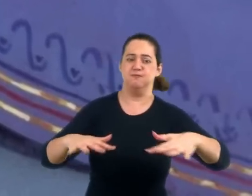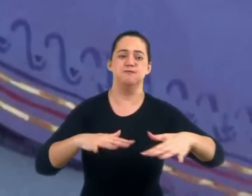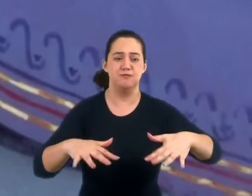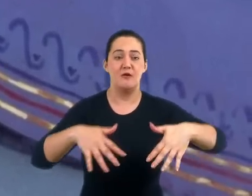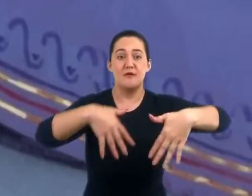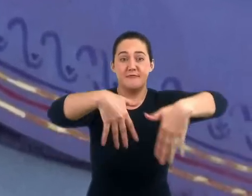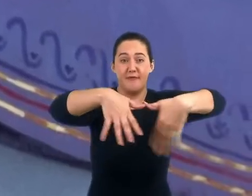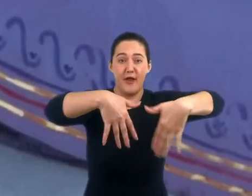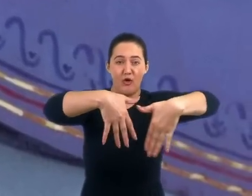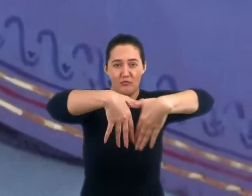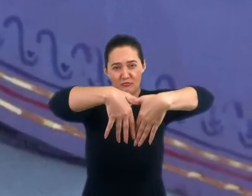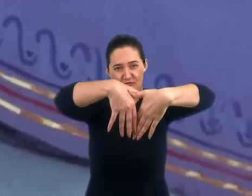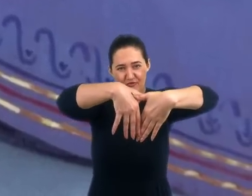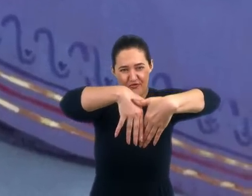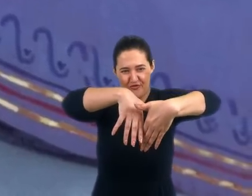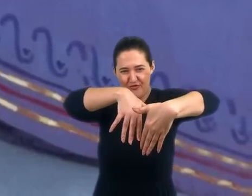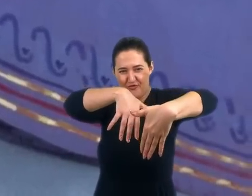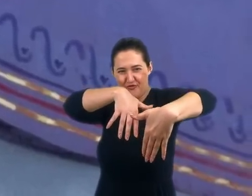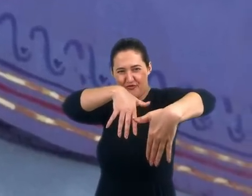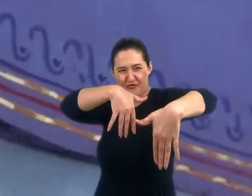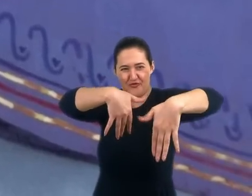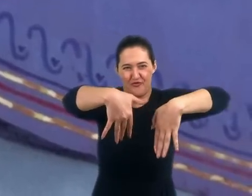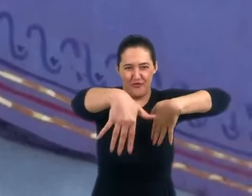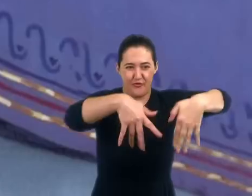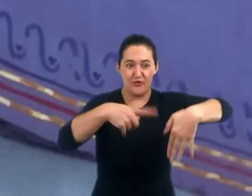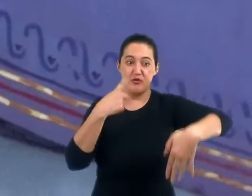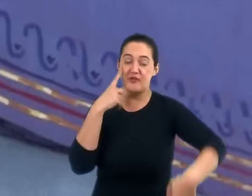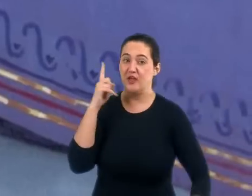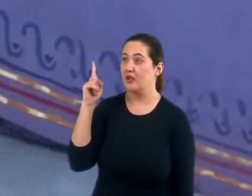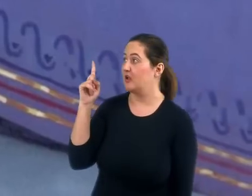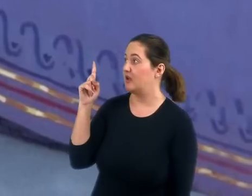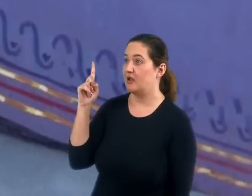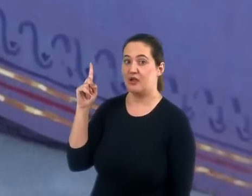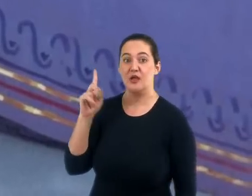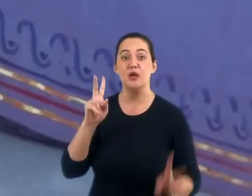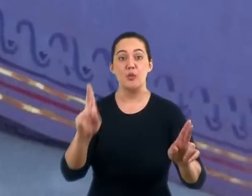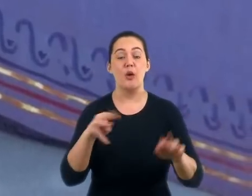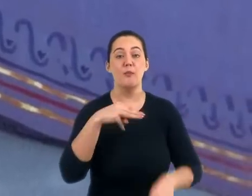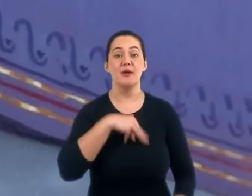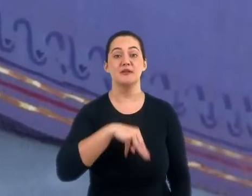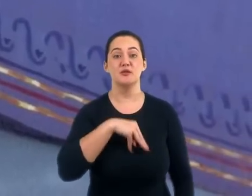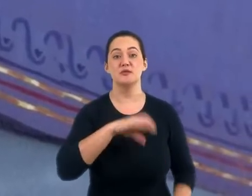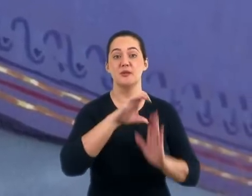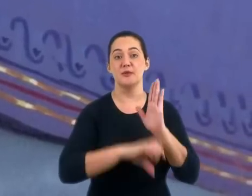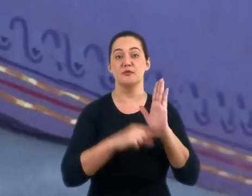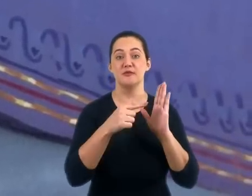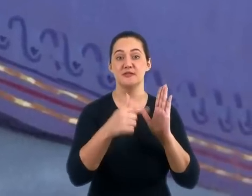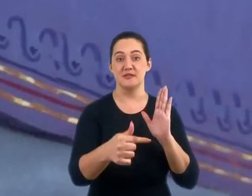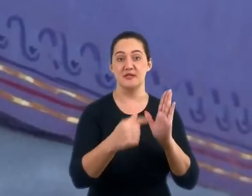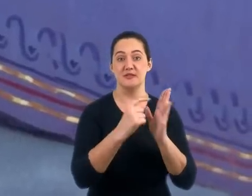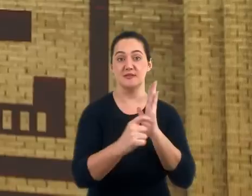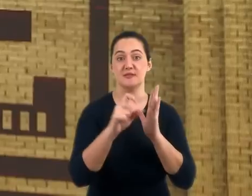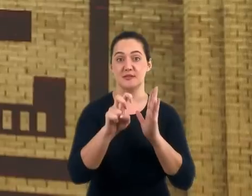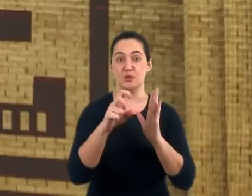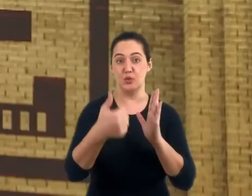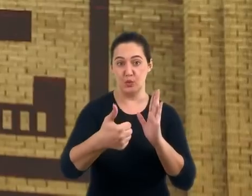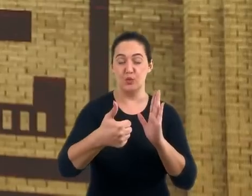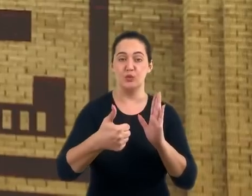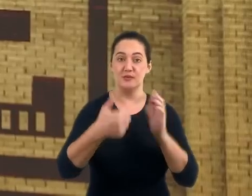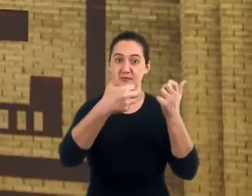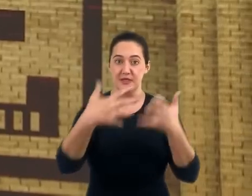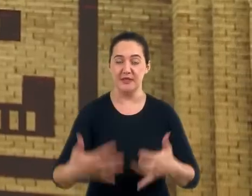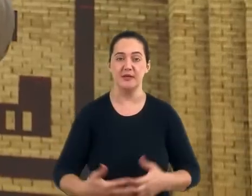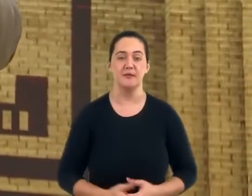alto a baixo. Uma mão invisível o corta, conforme está no texto de Mateus 27, 51. Como você